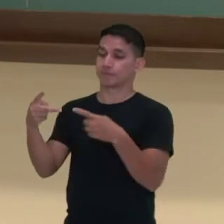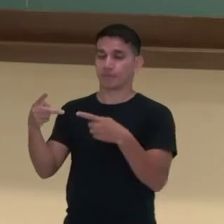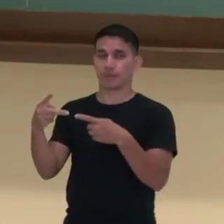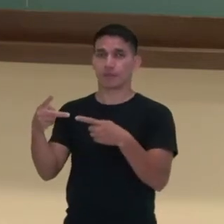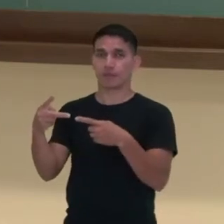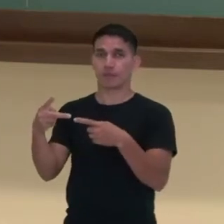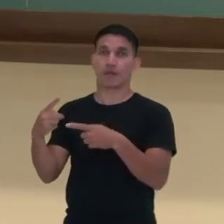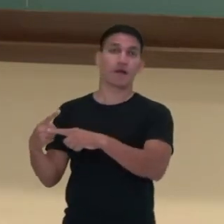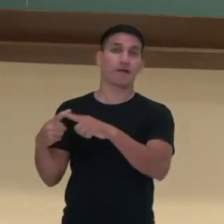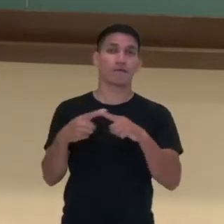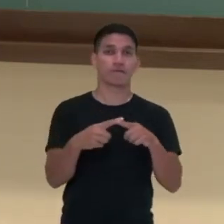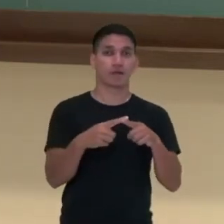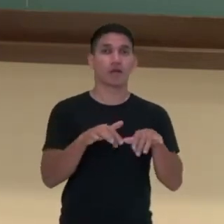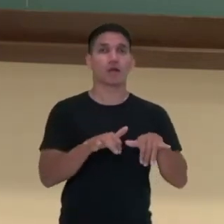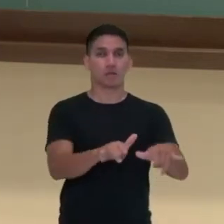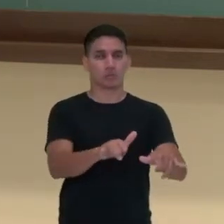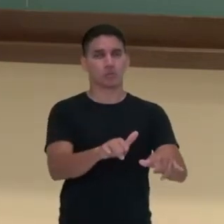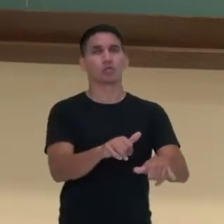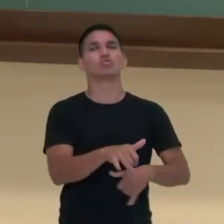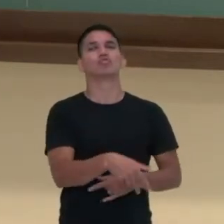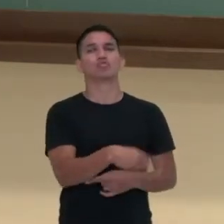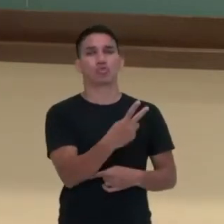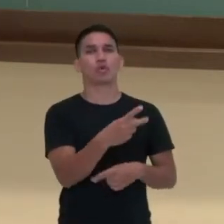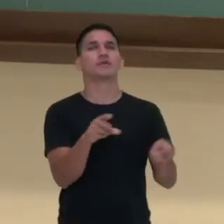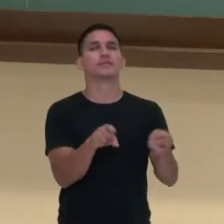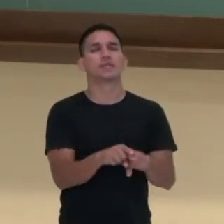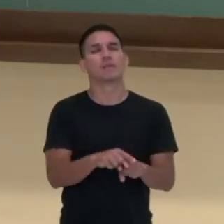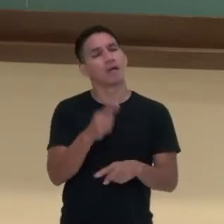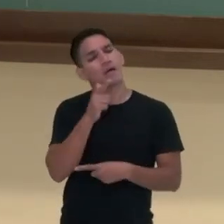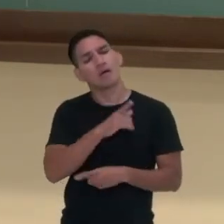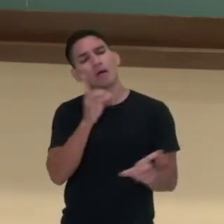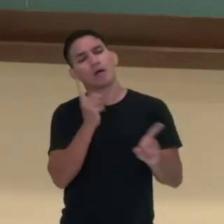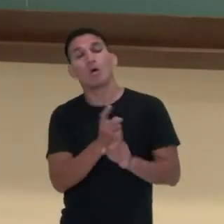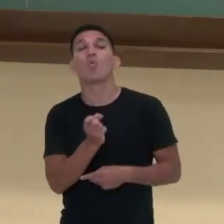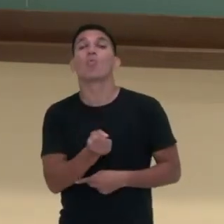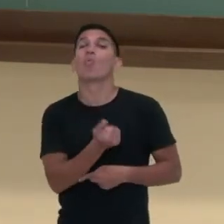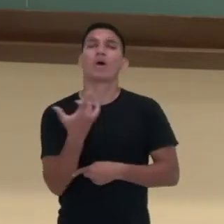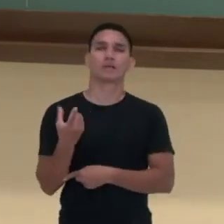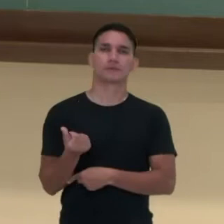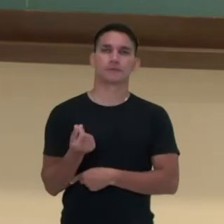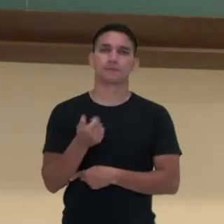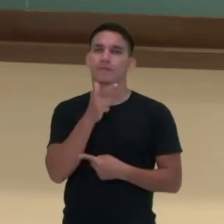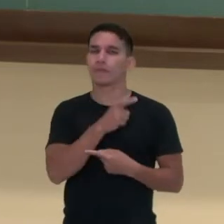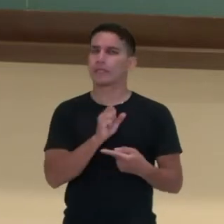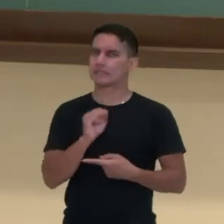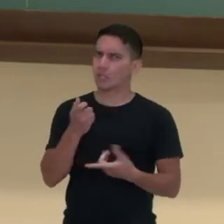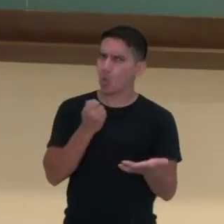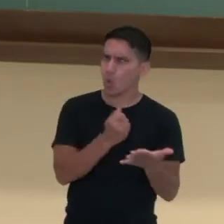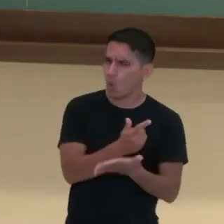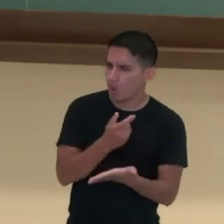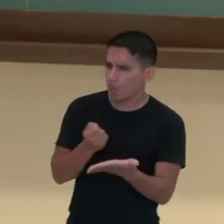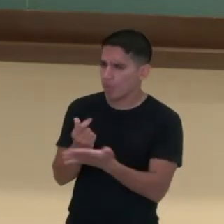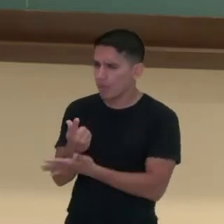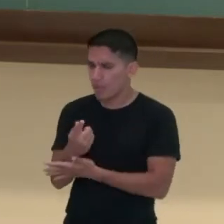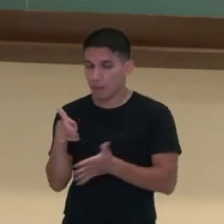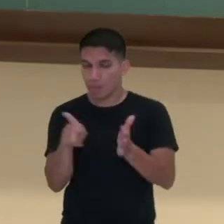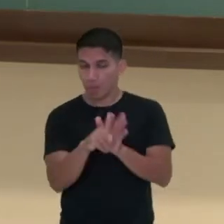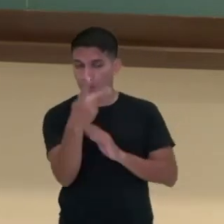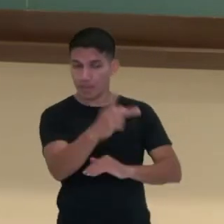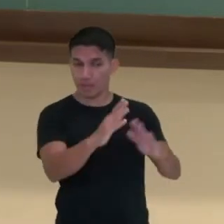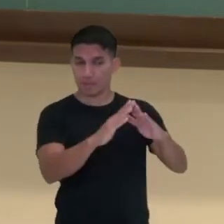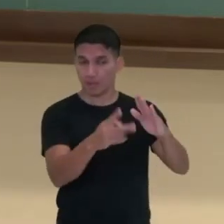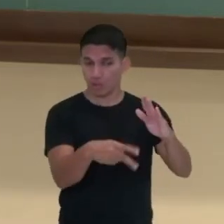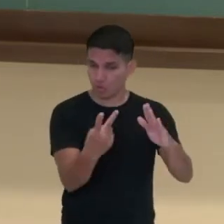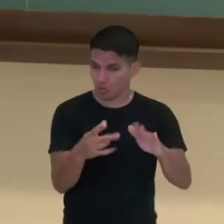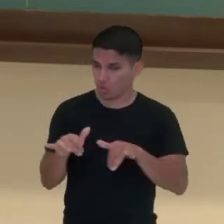pelo supermercado 2. E aí eu vou obter quanto que eu pago. Quanto que eu pagaria se eu comprasse os alimentos para o abrigo 2 no mercado 1 e no